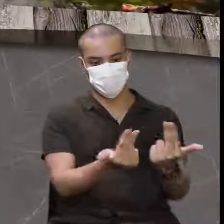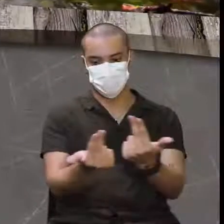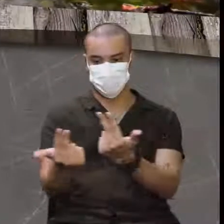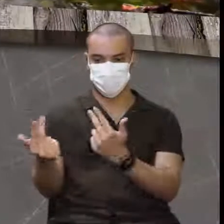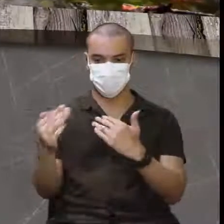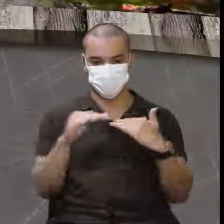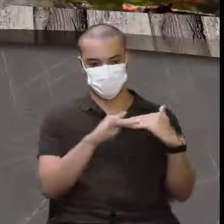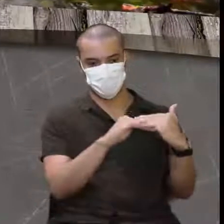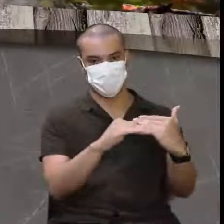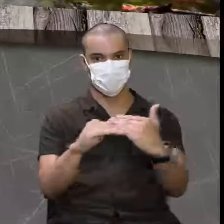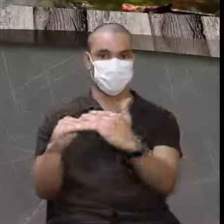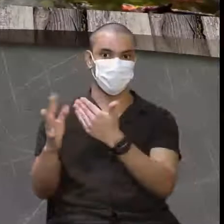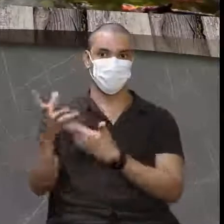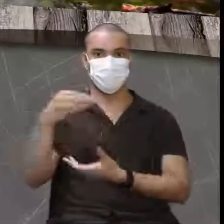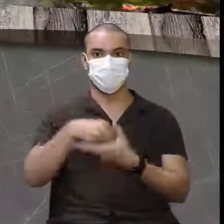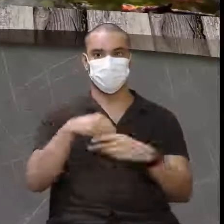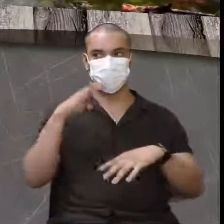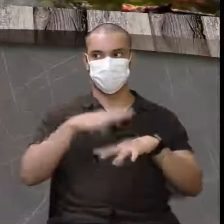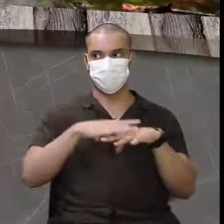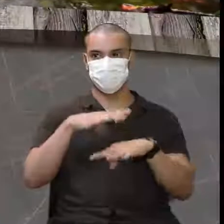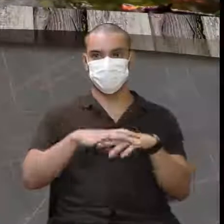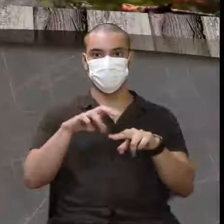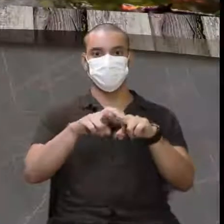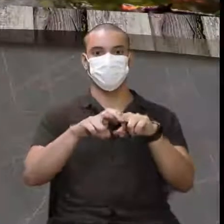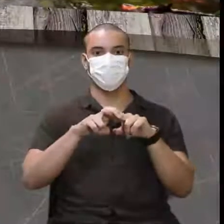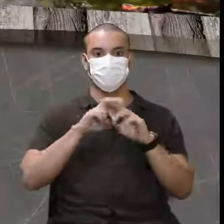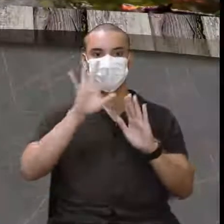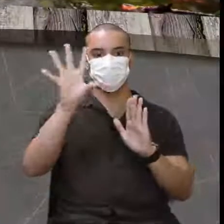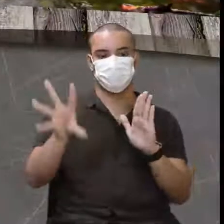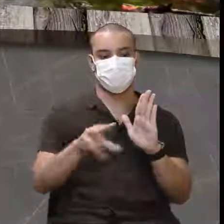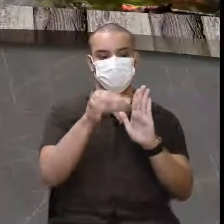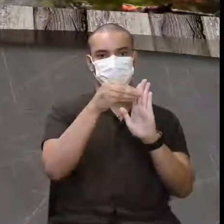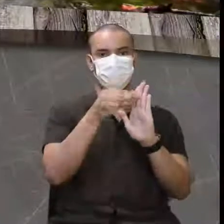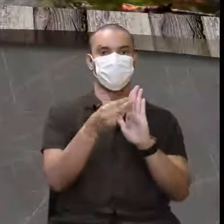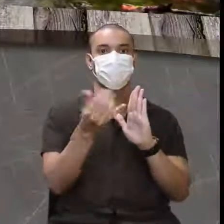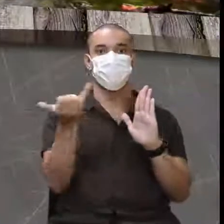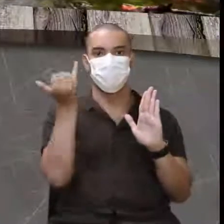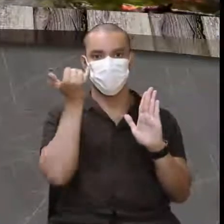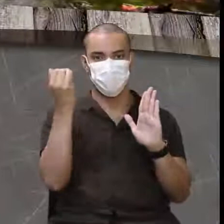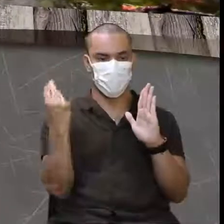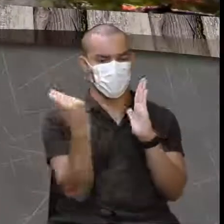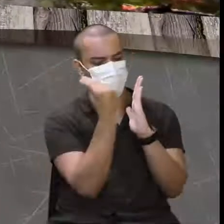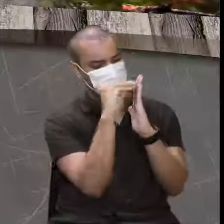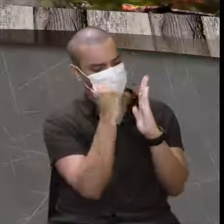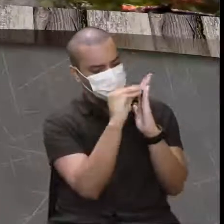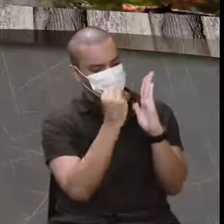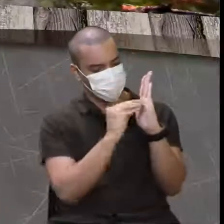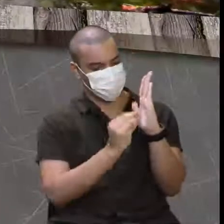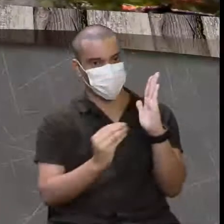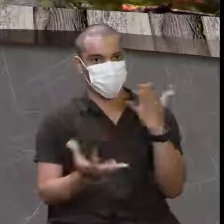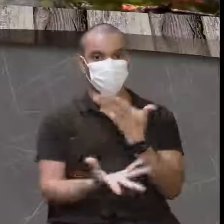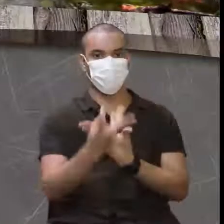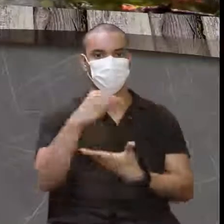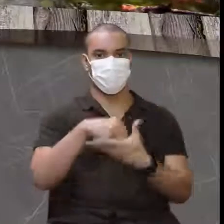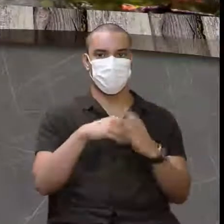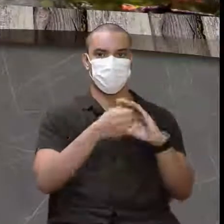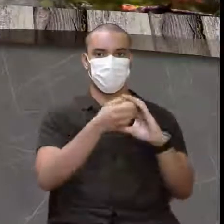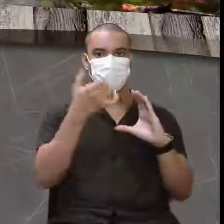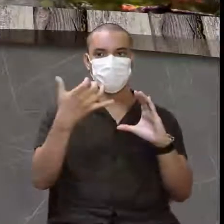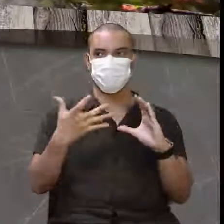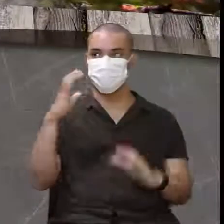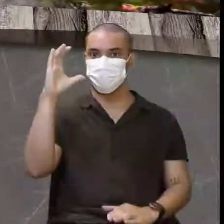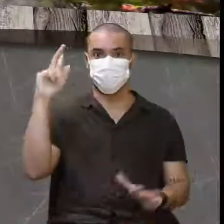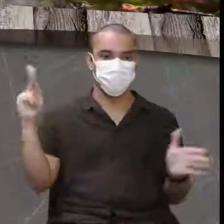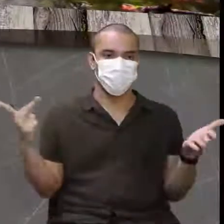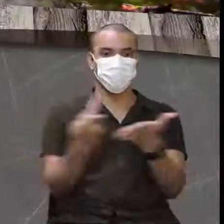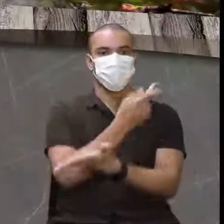outra paixão dele, que é a matemática. Então, ele inseriu informações, ele deu um caráter científico ao que ele